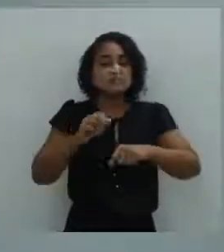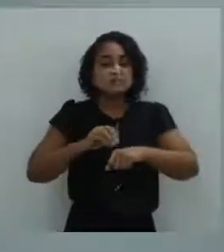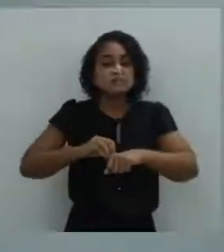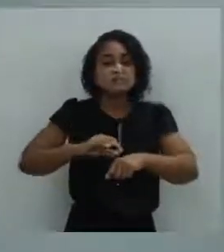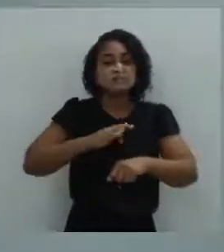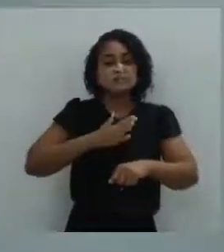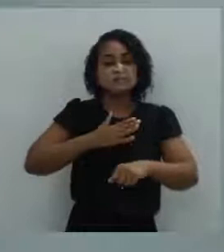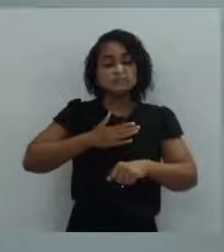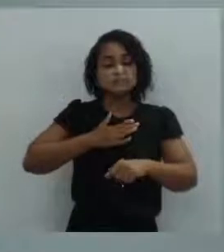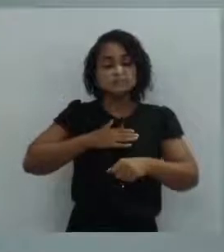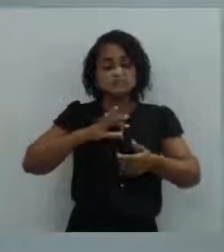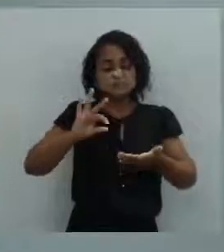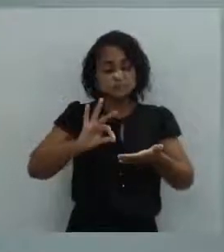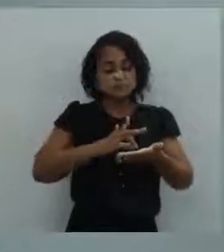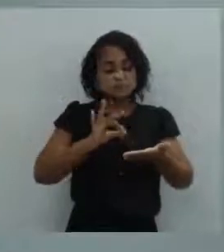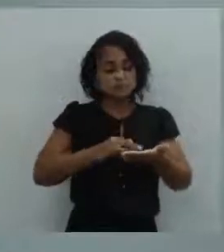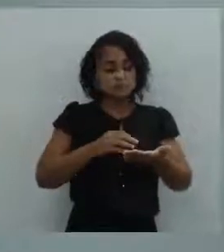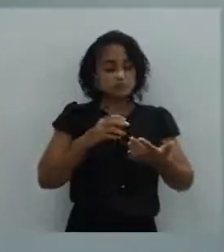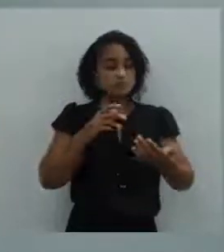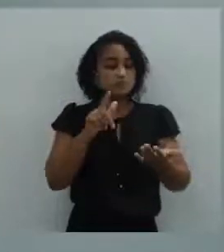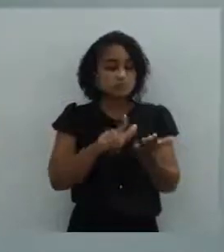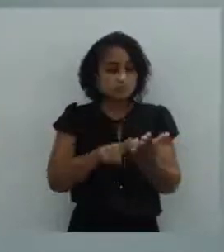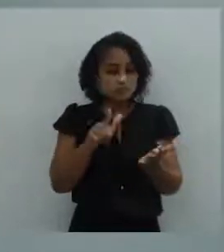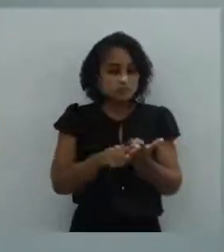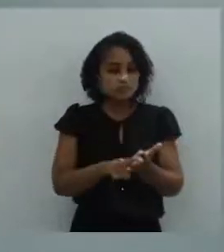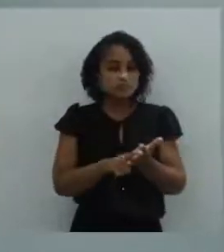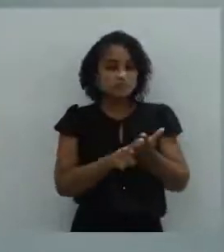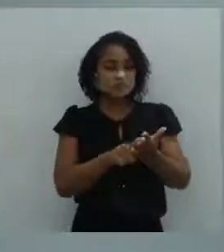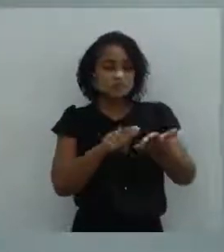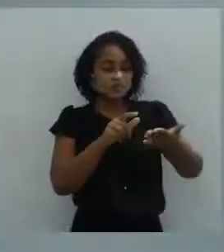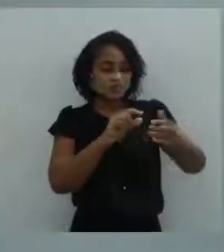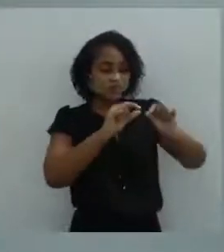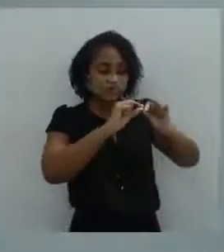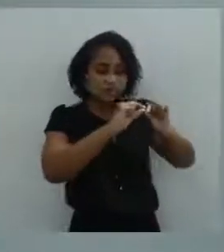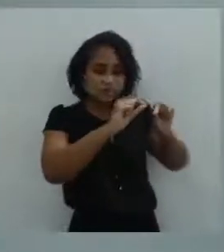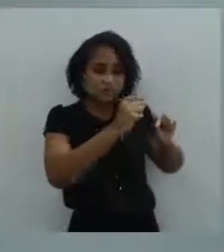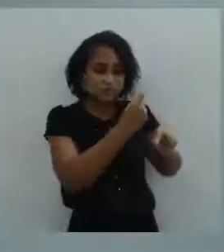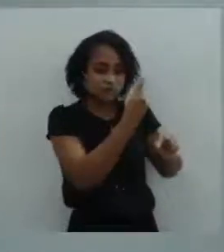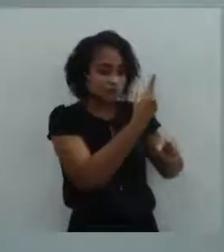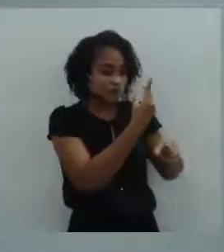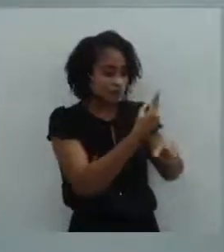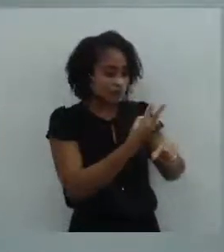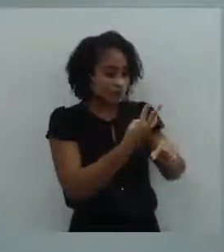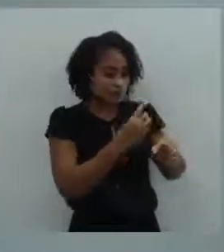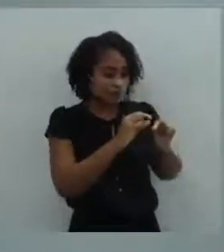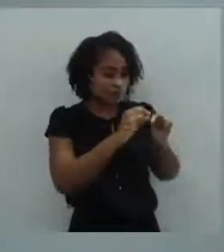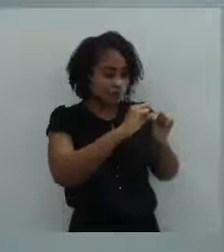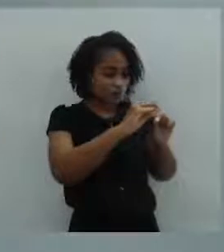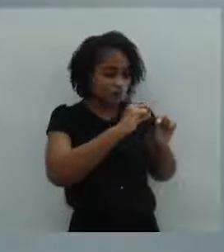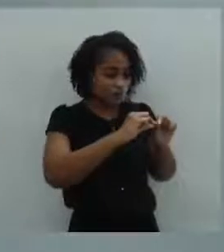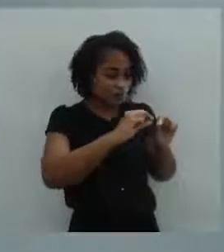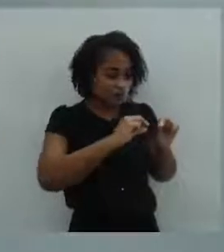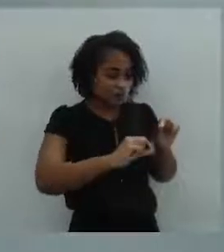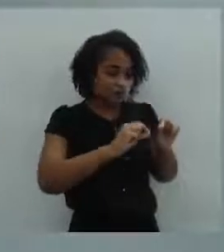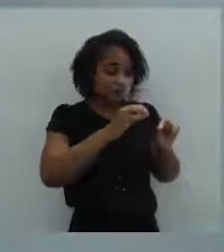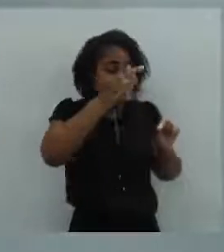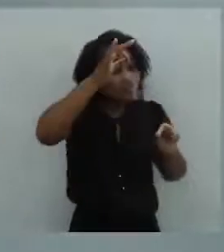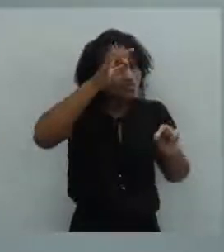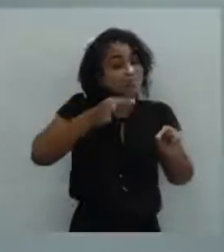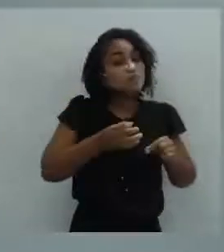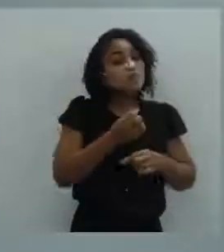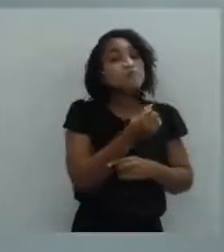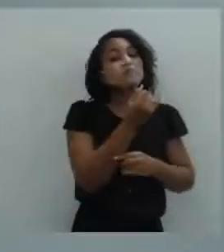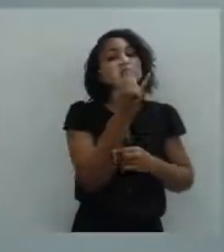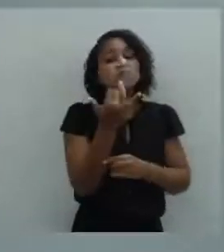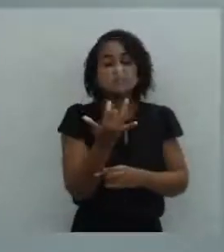o meu abaixo-assinado for físico, a gente coloca com aquelas linhas enumeradas, para a gente saber com exatidão